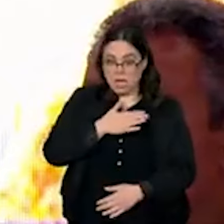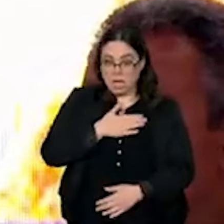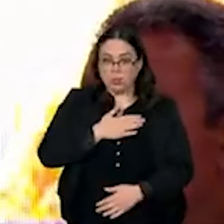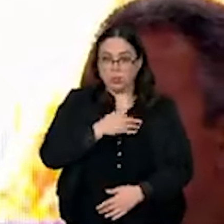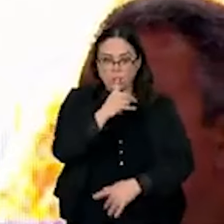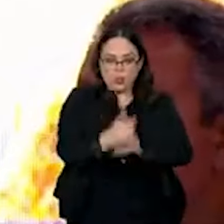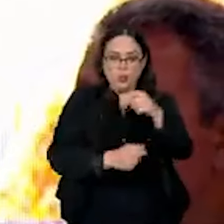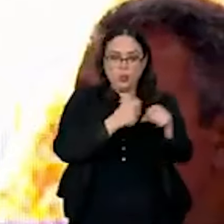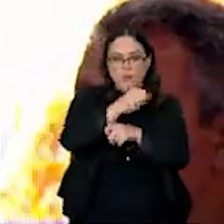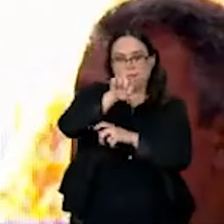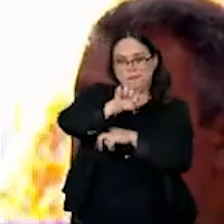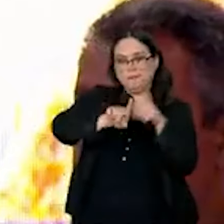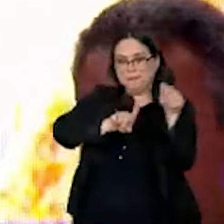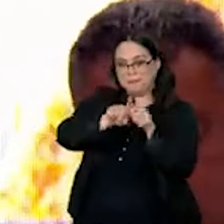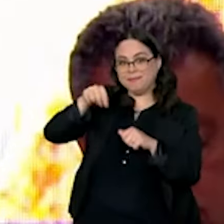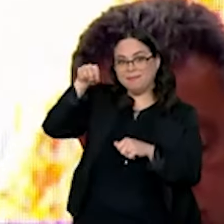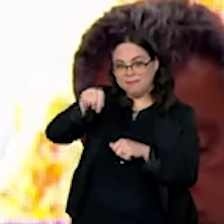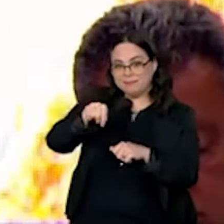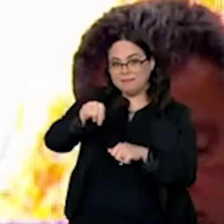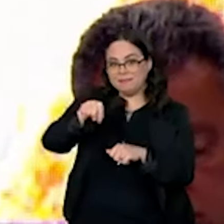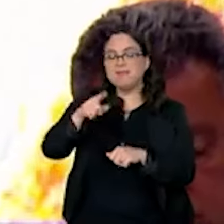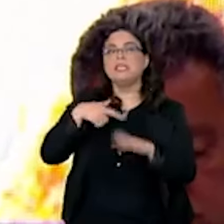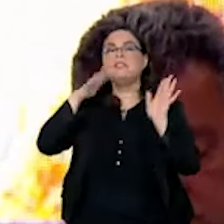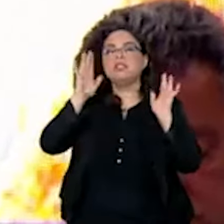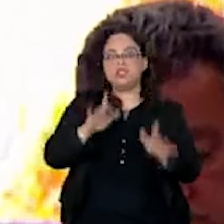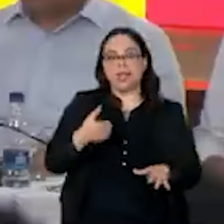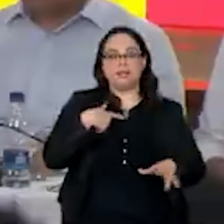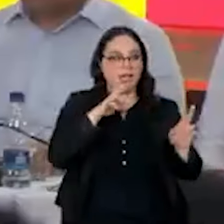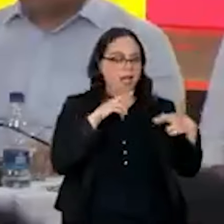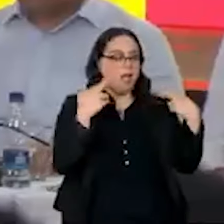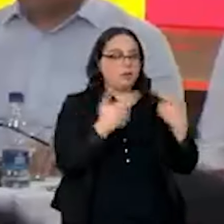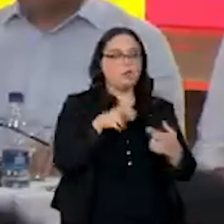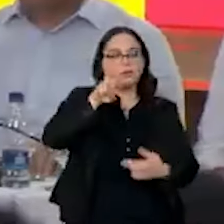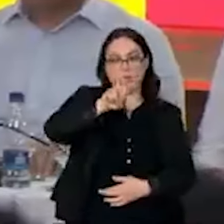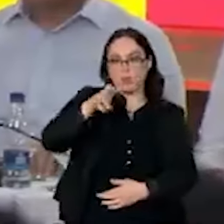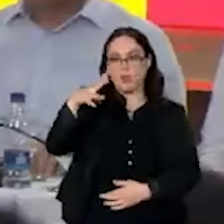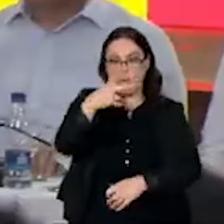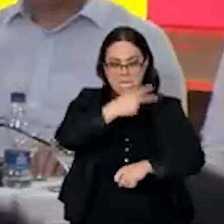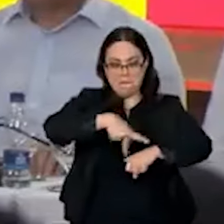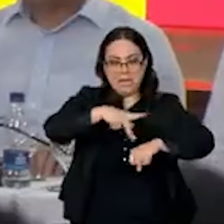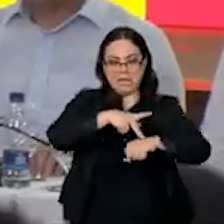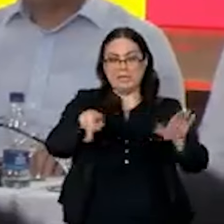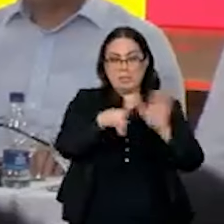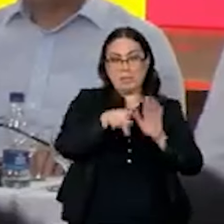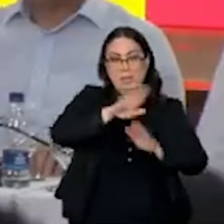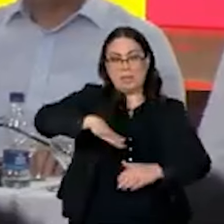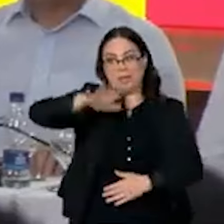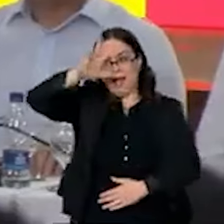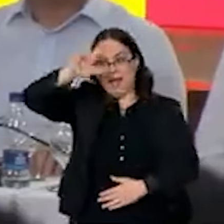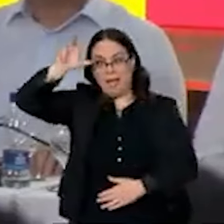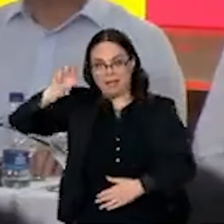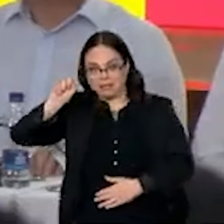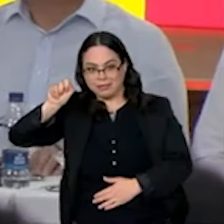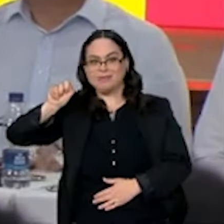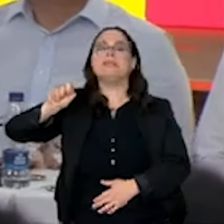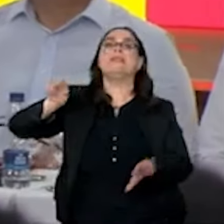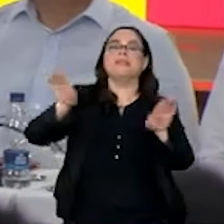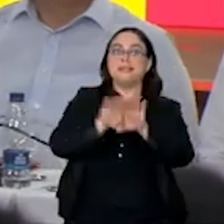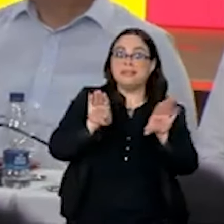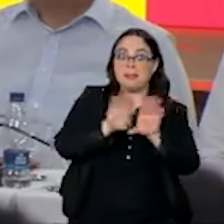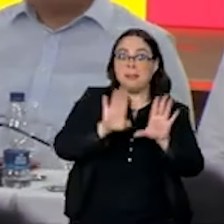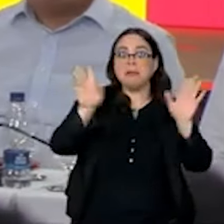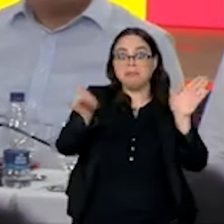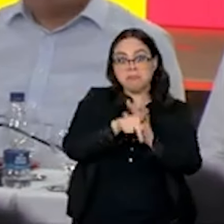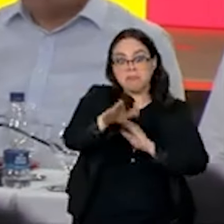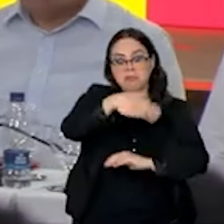apenas 1 ano e 9 meses, já tive reunião com 54 países do continente africano. Já tive reunião com